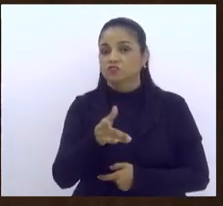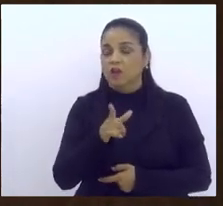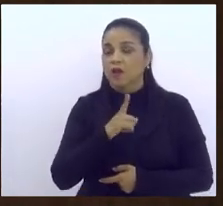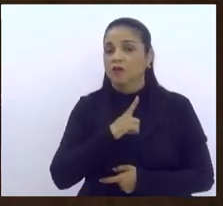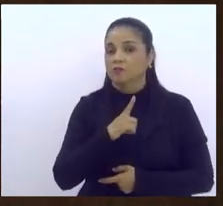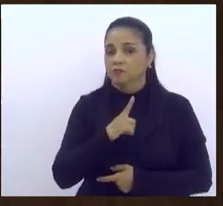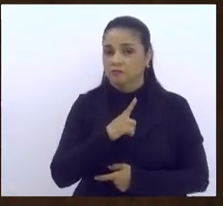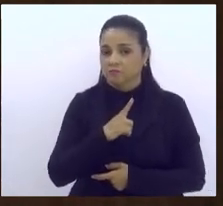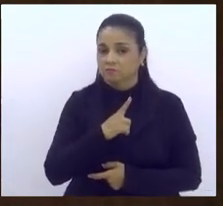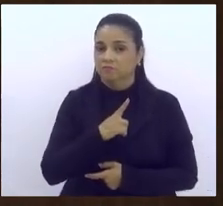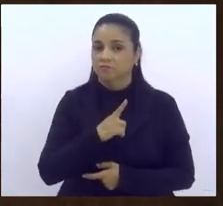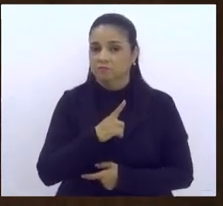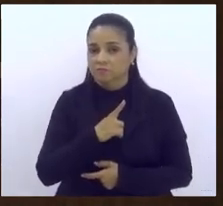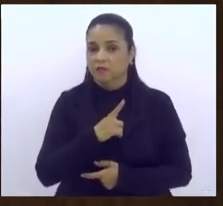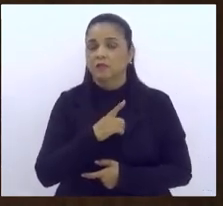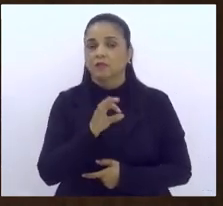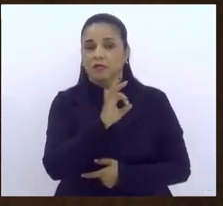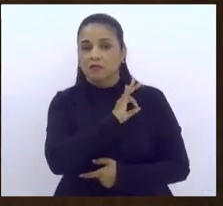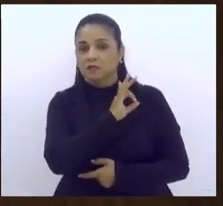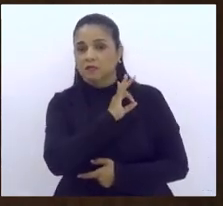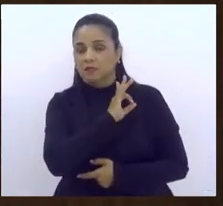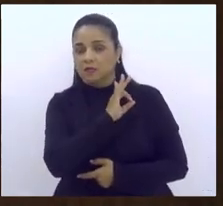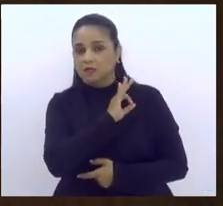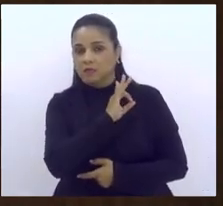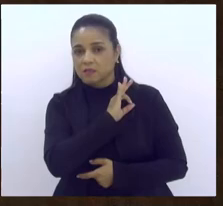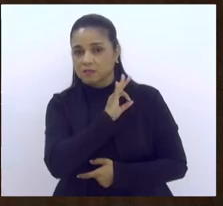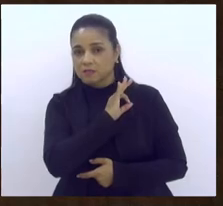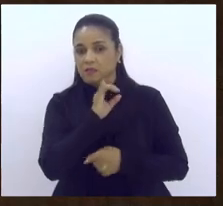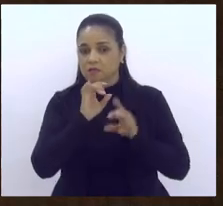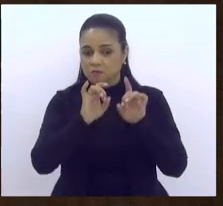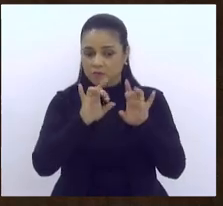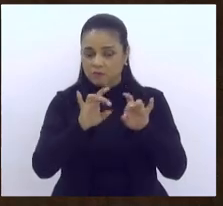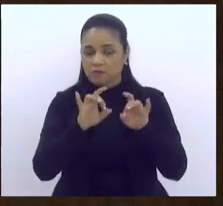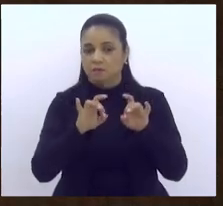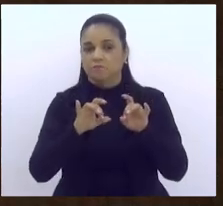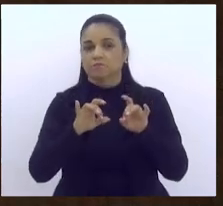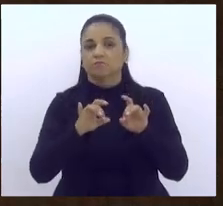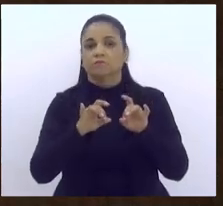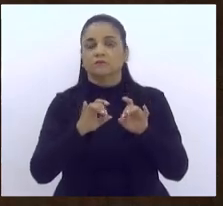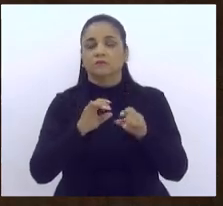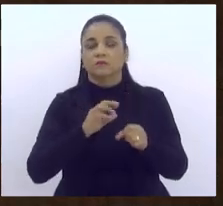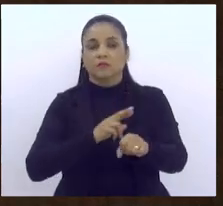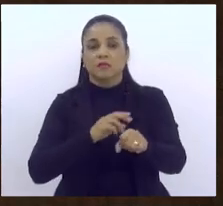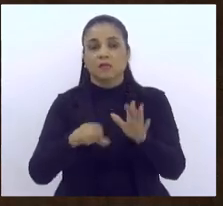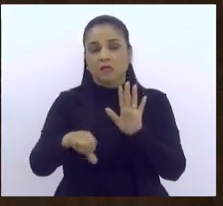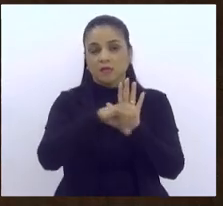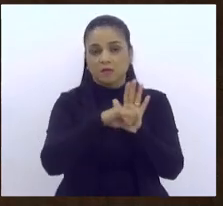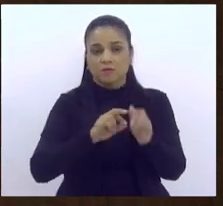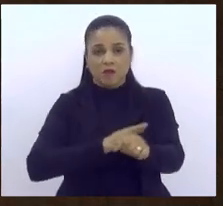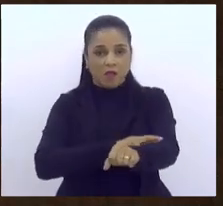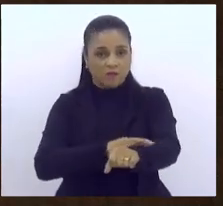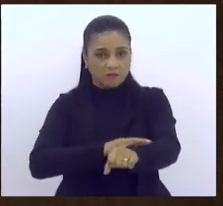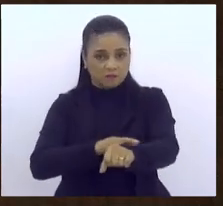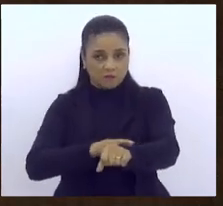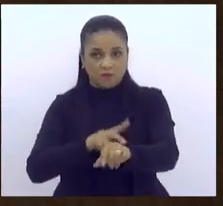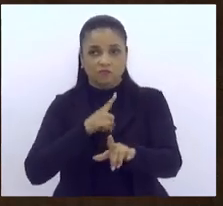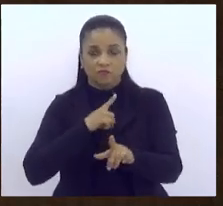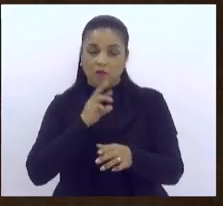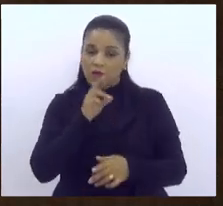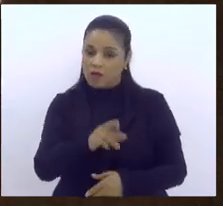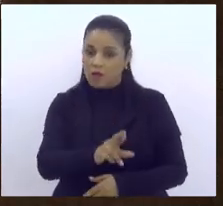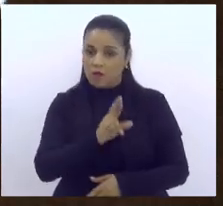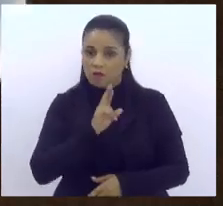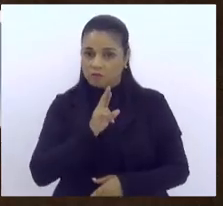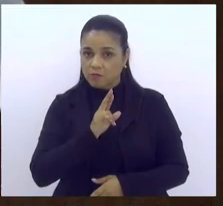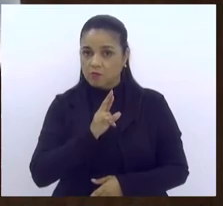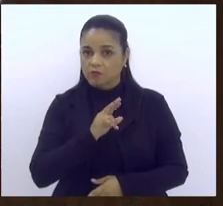existia uma delegacia no Estado especializada em crimes raciais e que, portanto, a resposta, entendi que a resposta